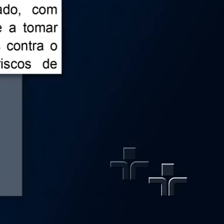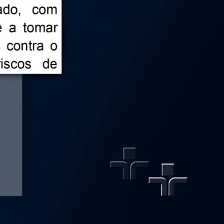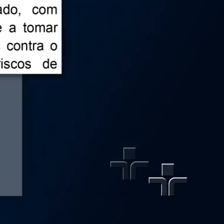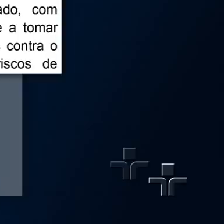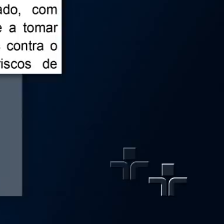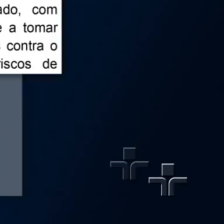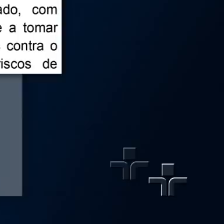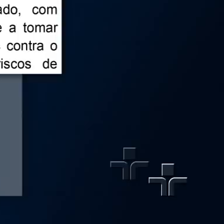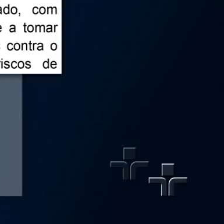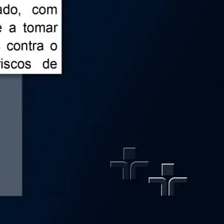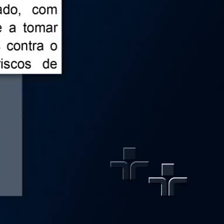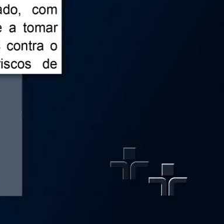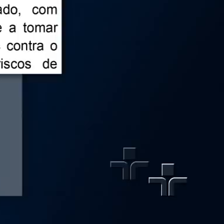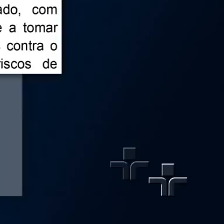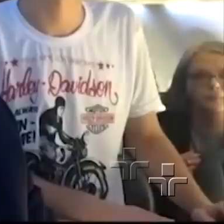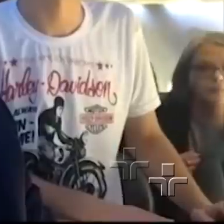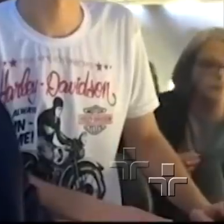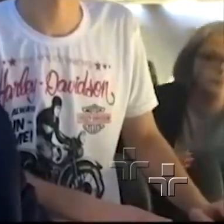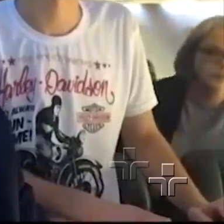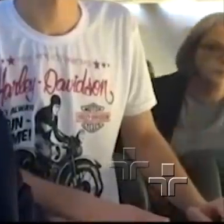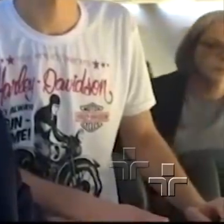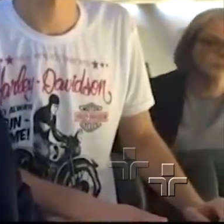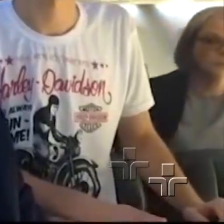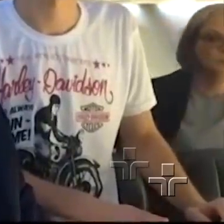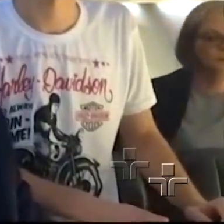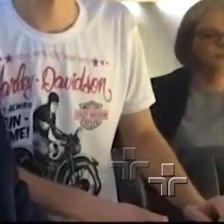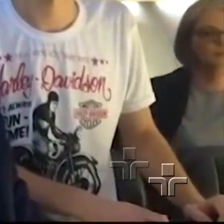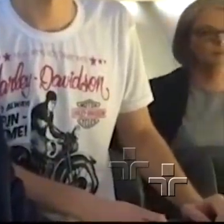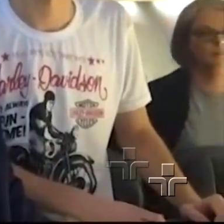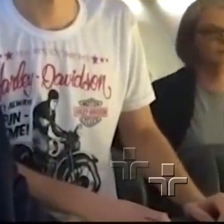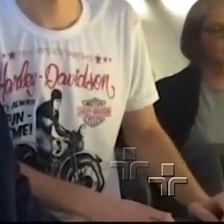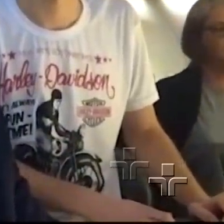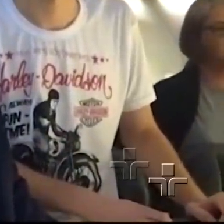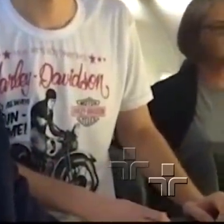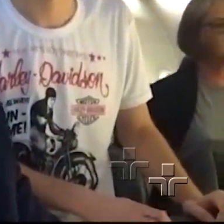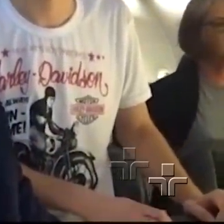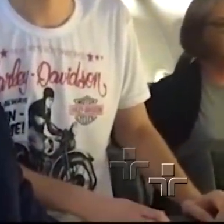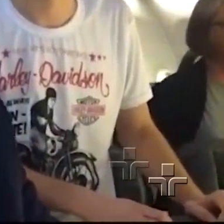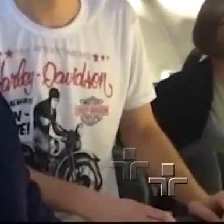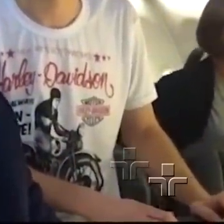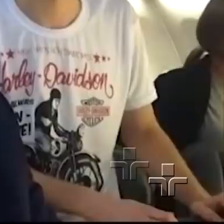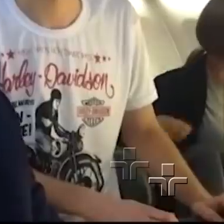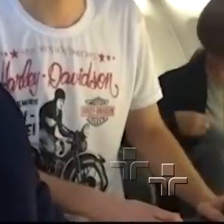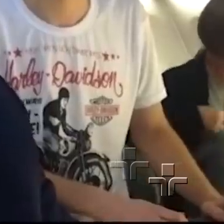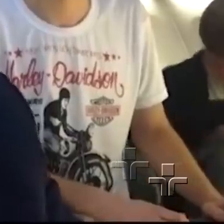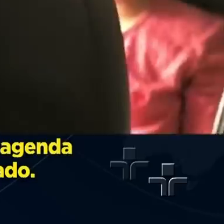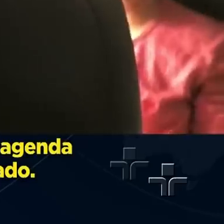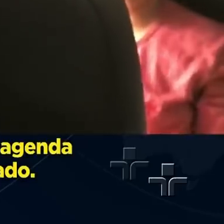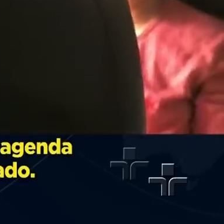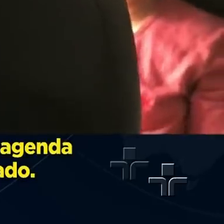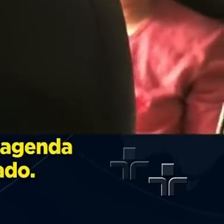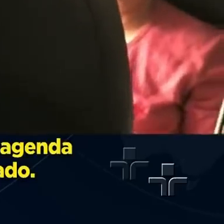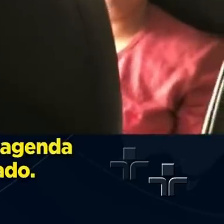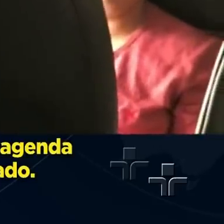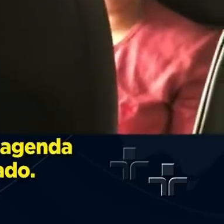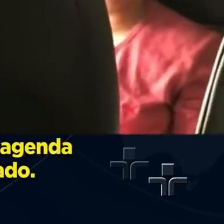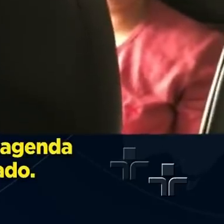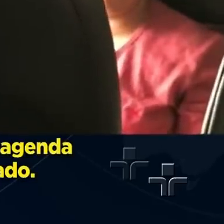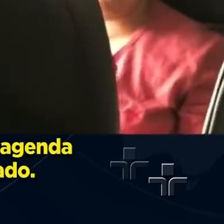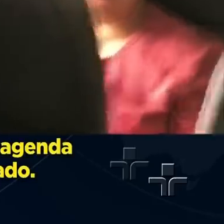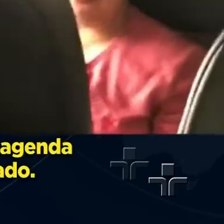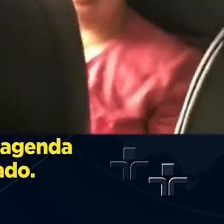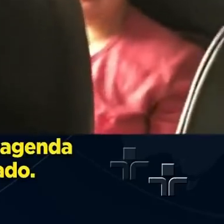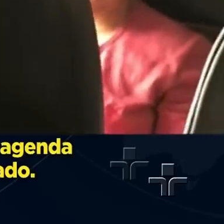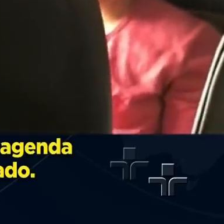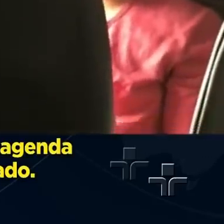de retrocessos por um bem maior. Decisão confirmada no voo de volta do Rio para Curitiba. Na verdade, a